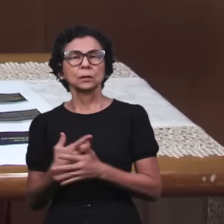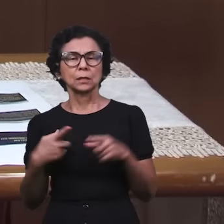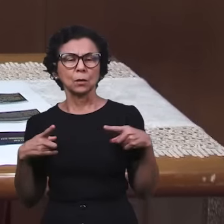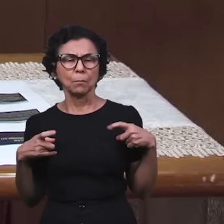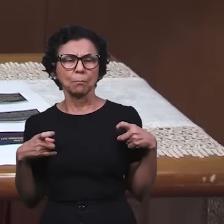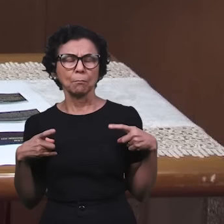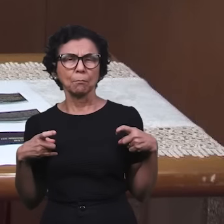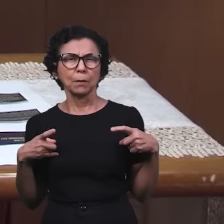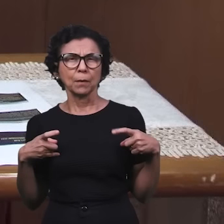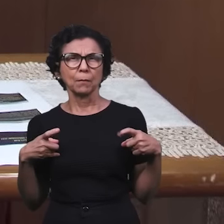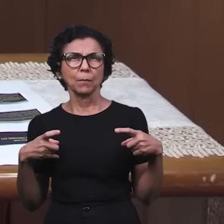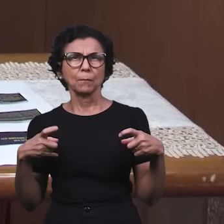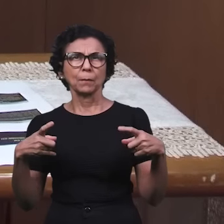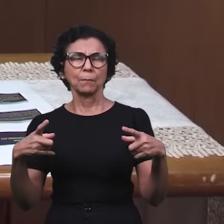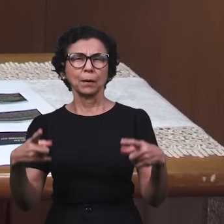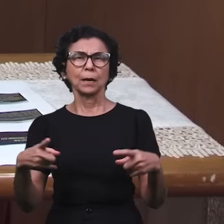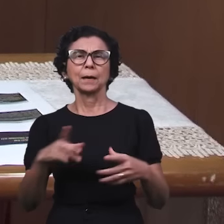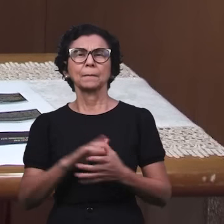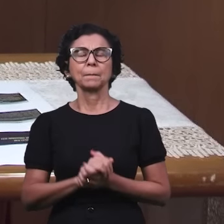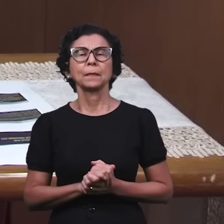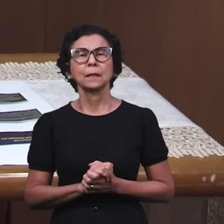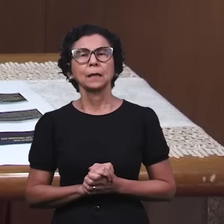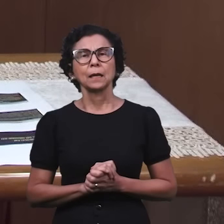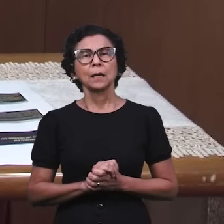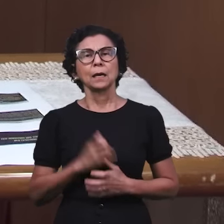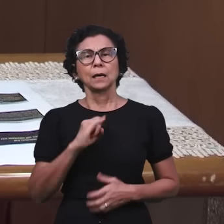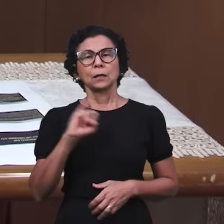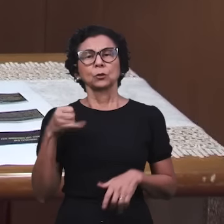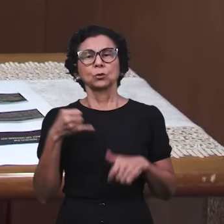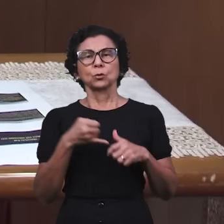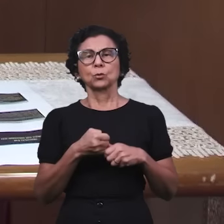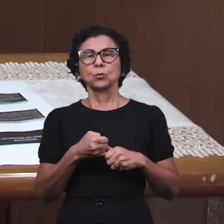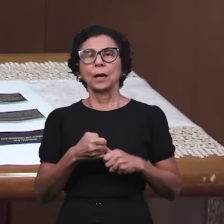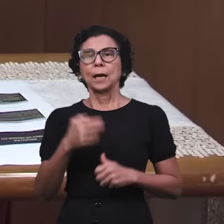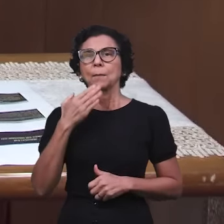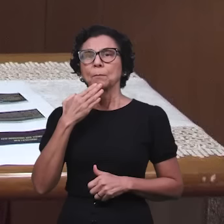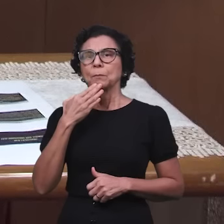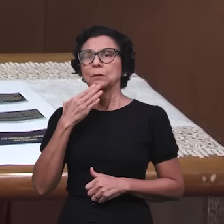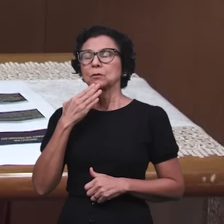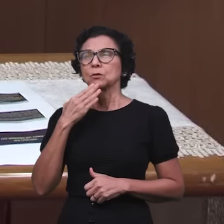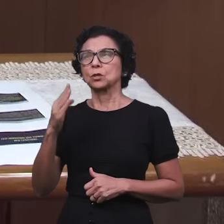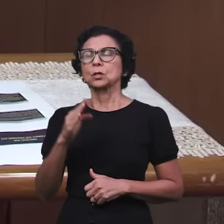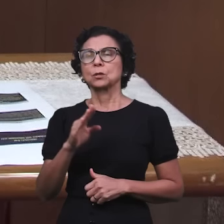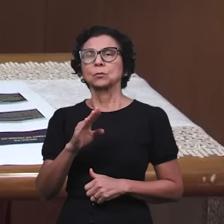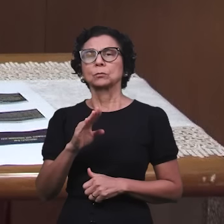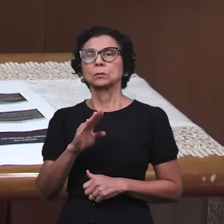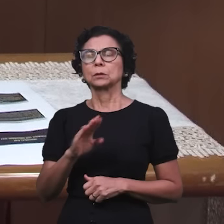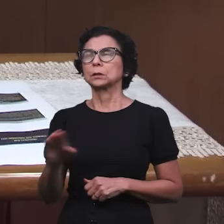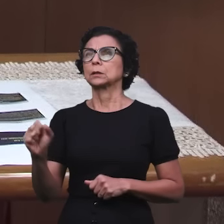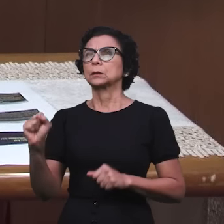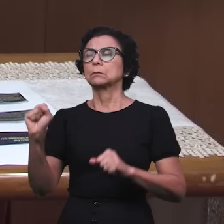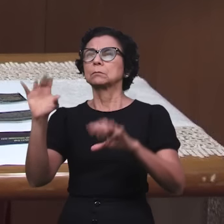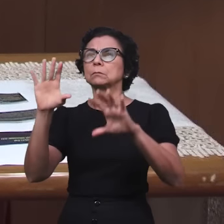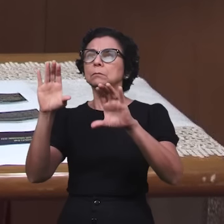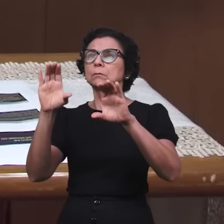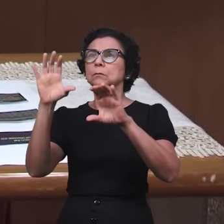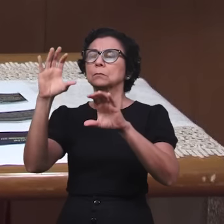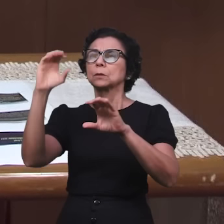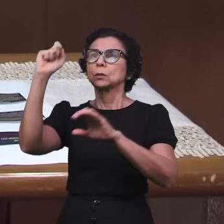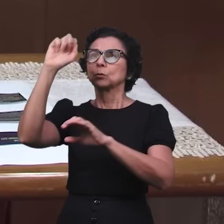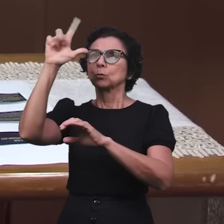quando Josué pediu que o sol permanecesse no céu, em Gibeon, que a batalha se deu em